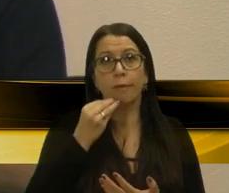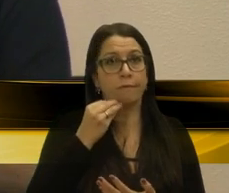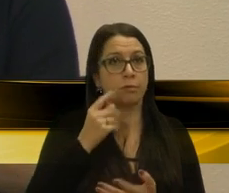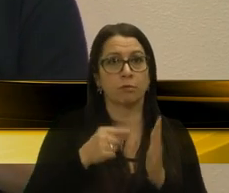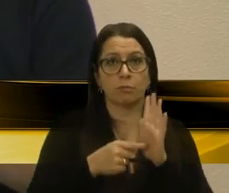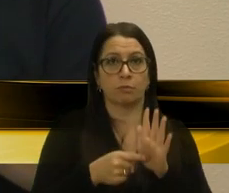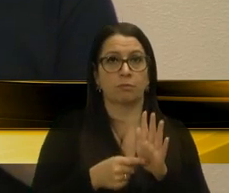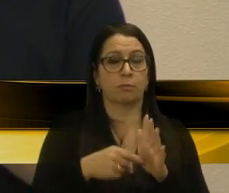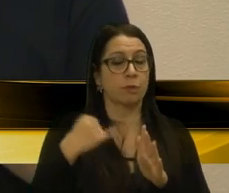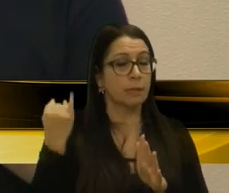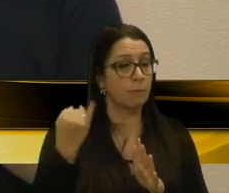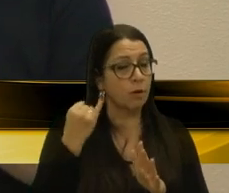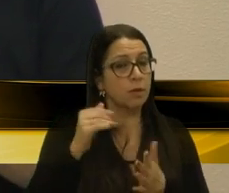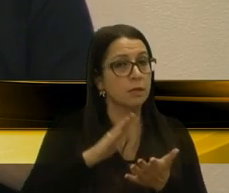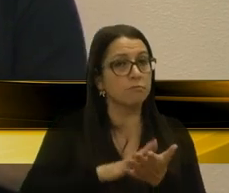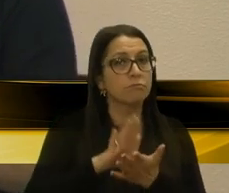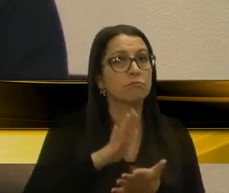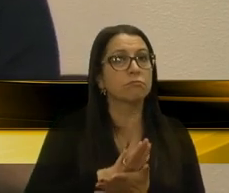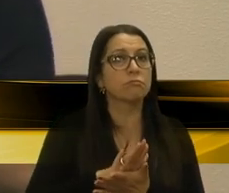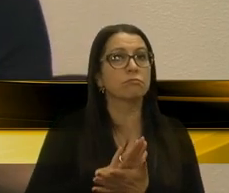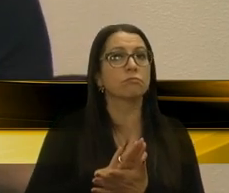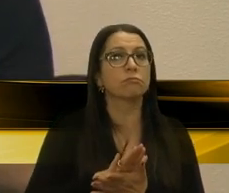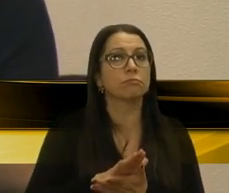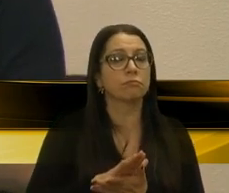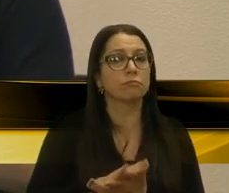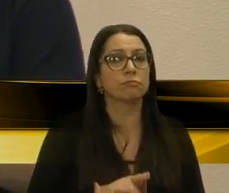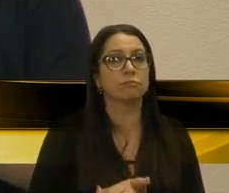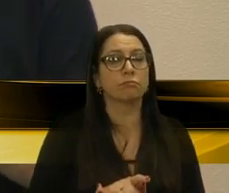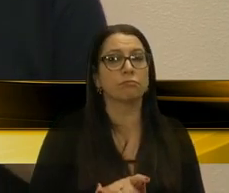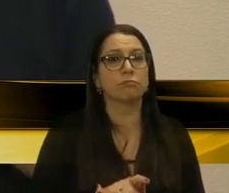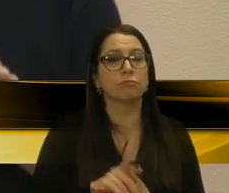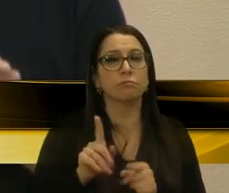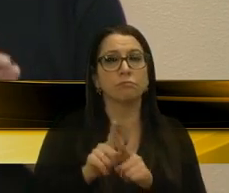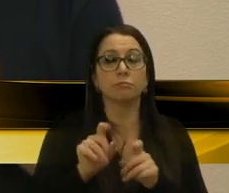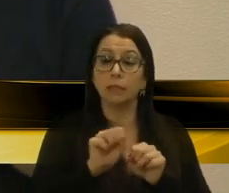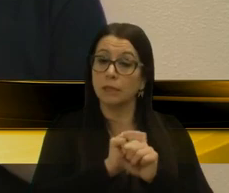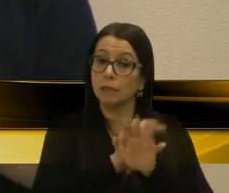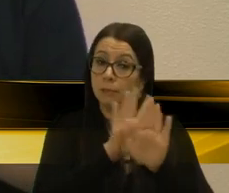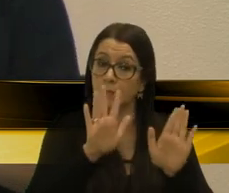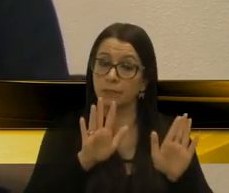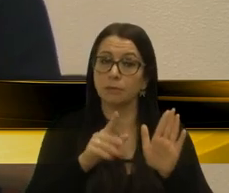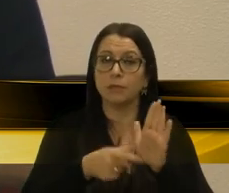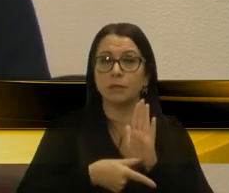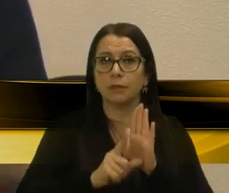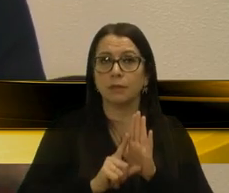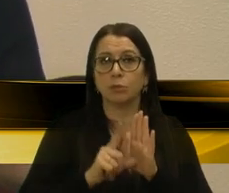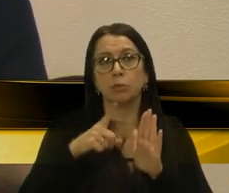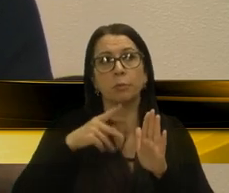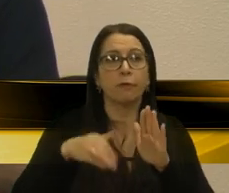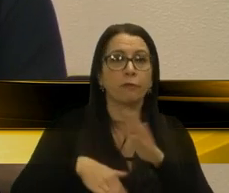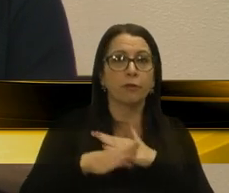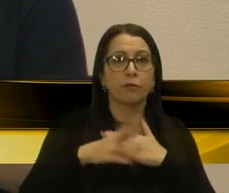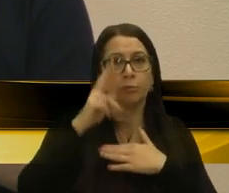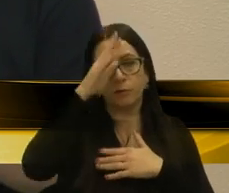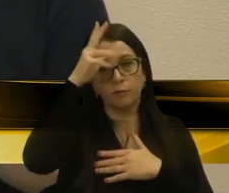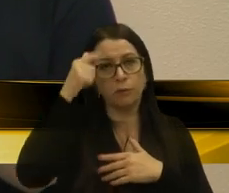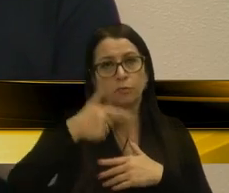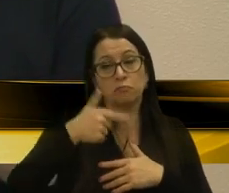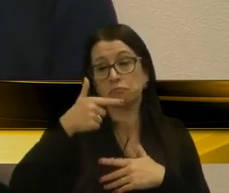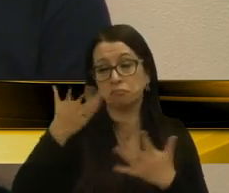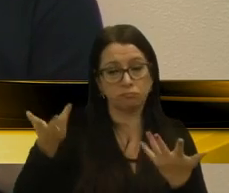contas, mas é importante essa publicização e também a transparência de forma antecipada quando há uma viagem de um prefeito, de um